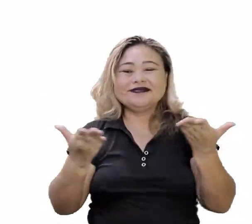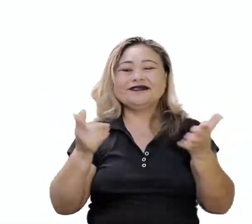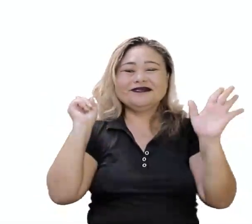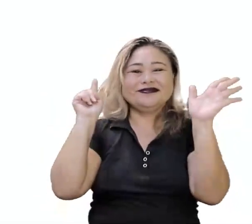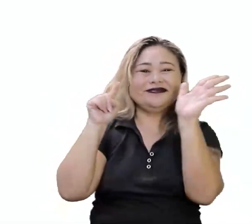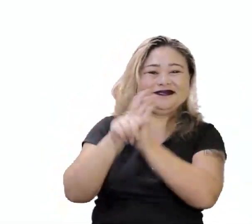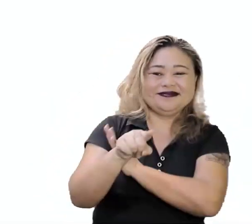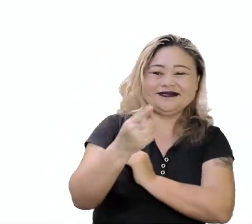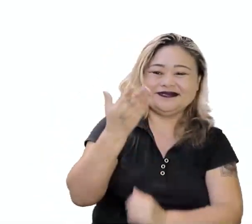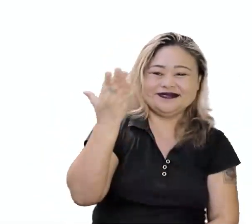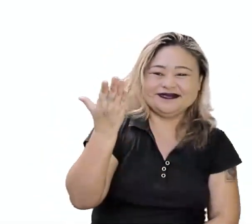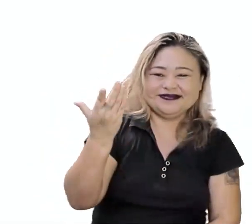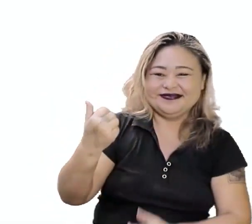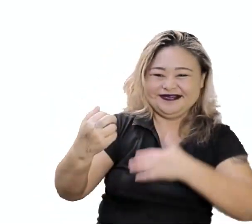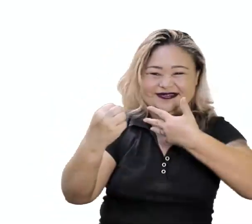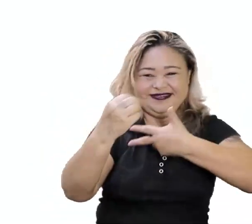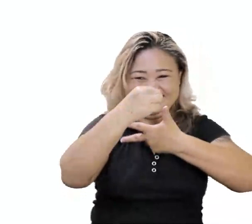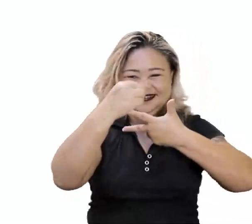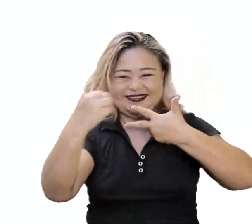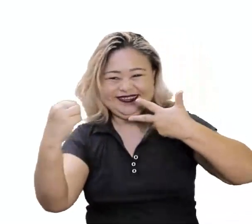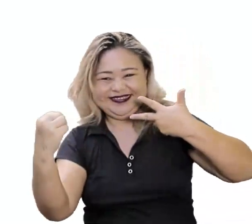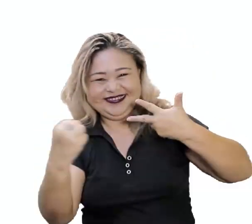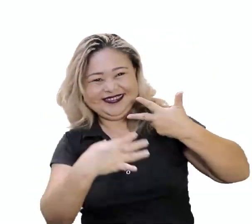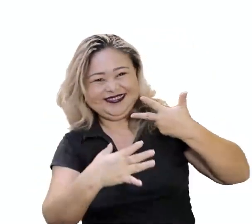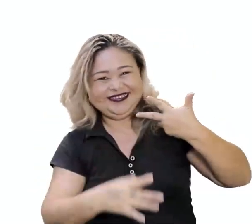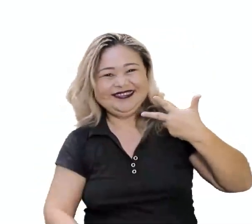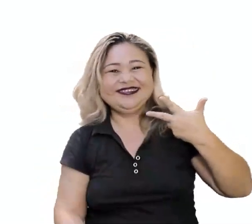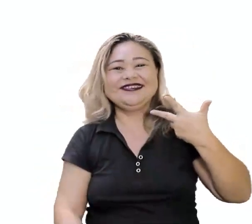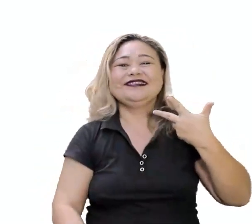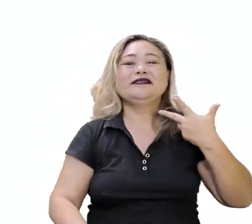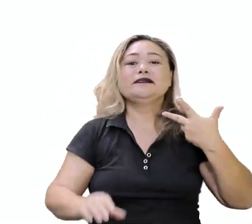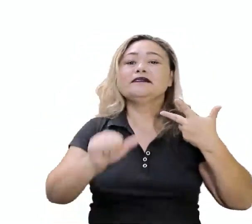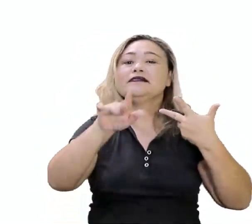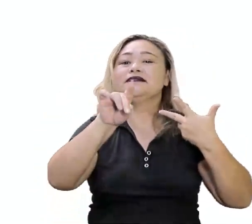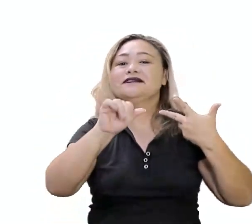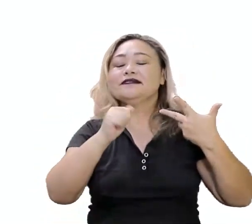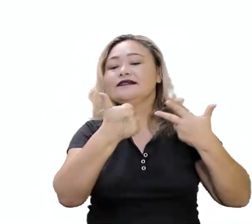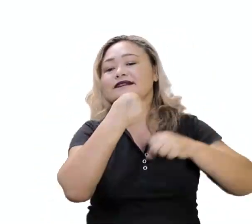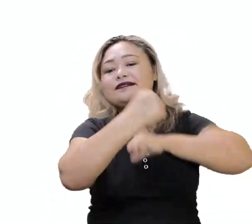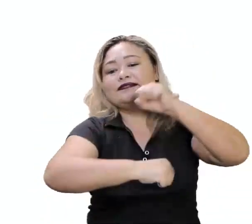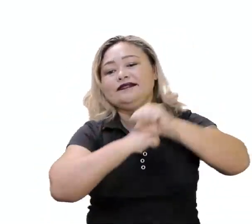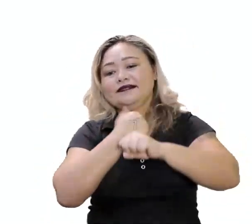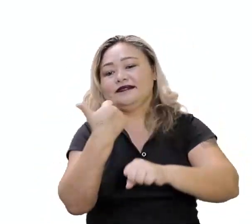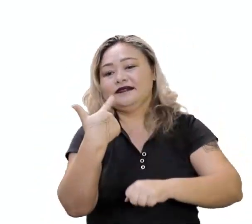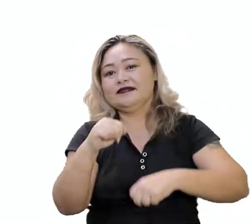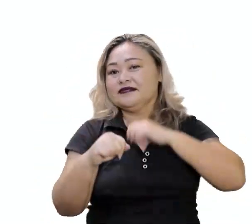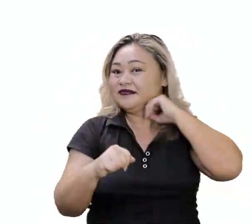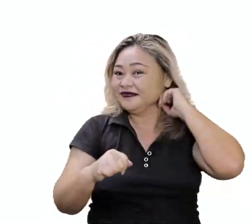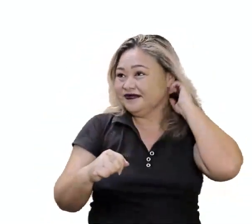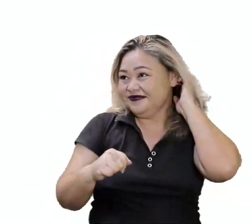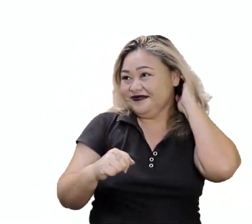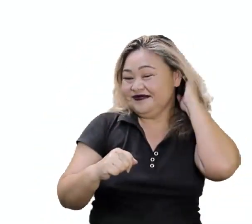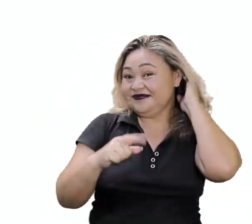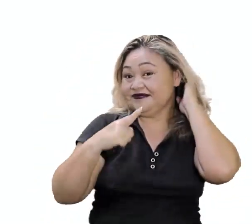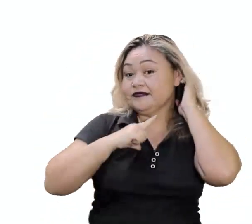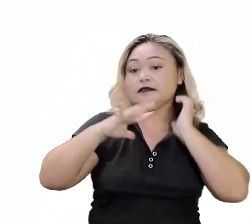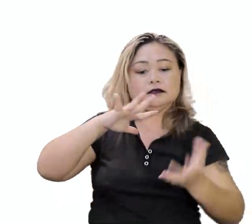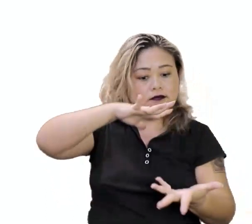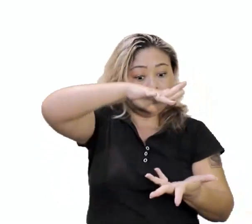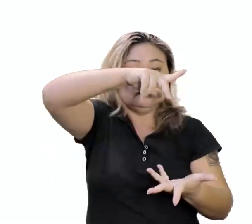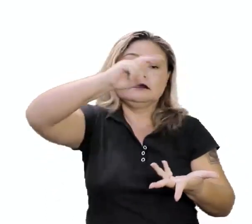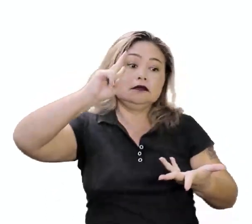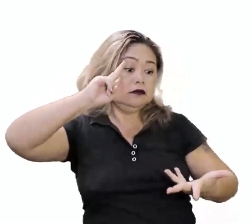uma questãozinha, se liga aí, o DESC 2017. A Terra, vista